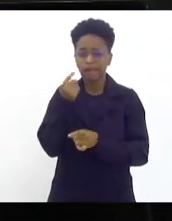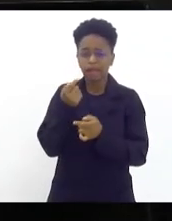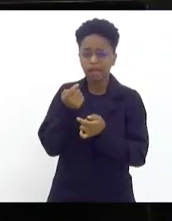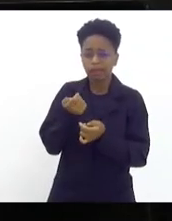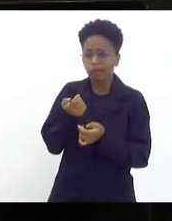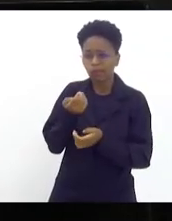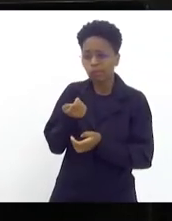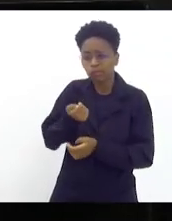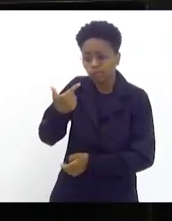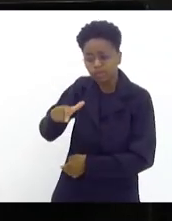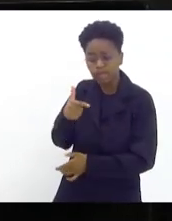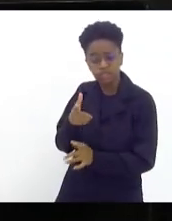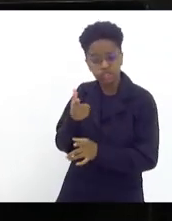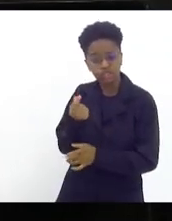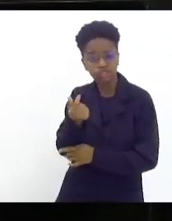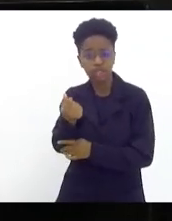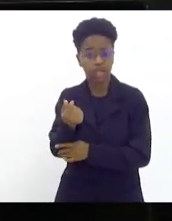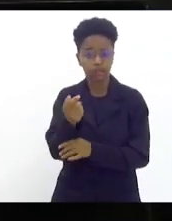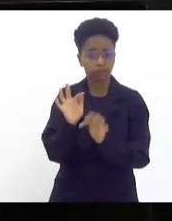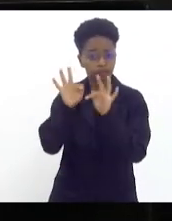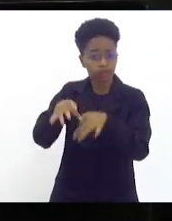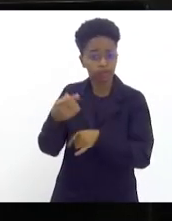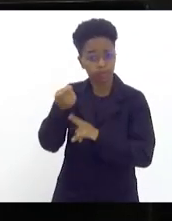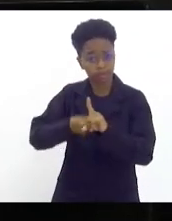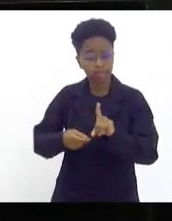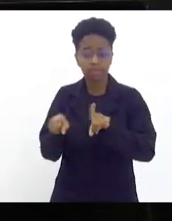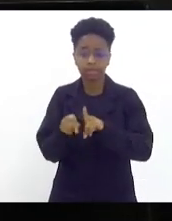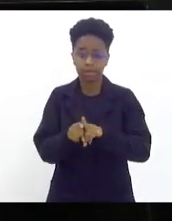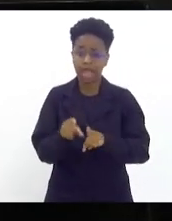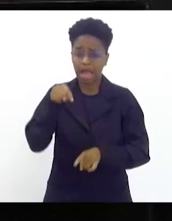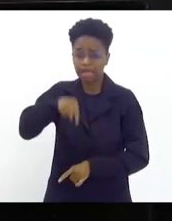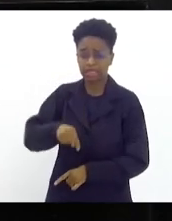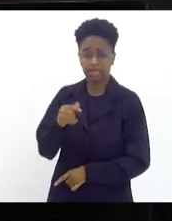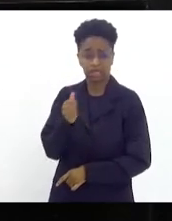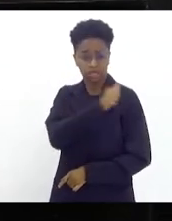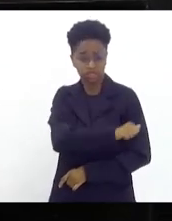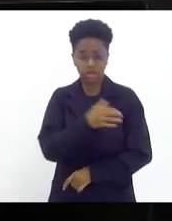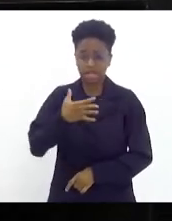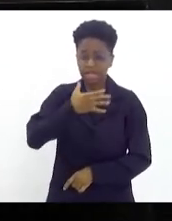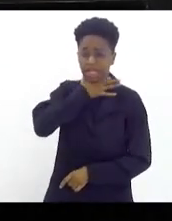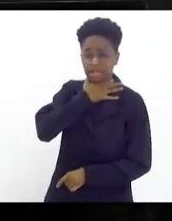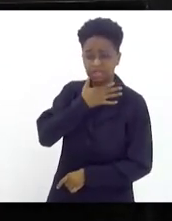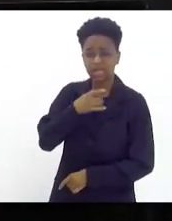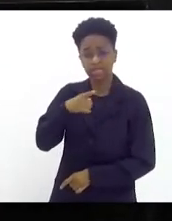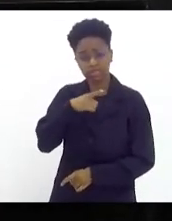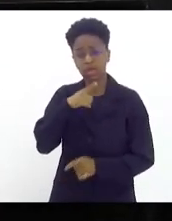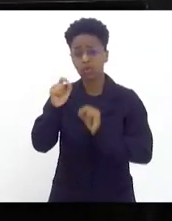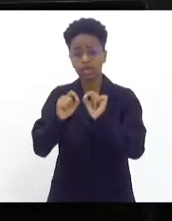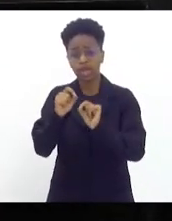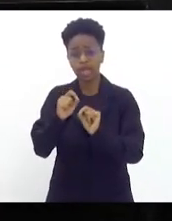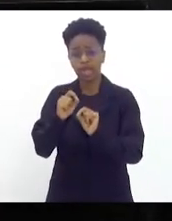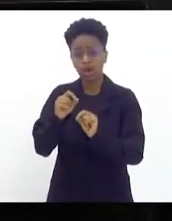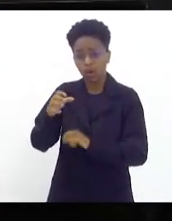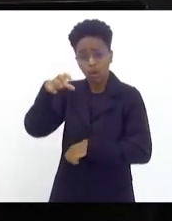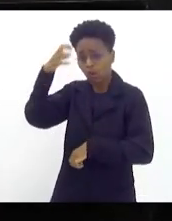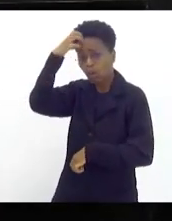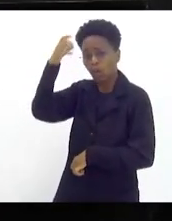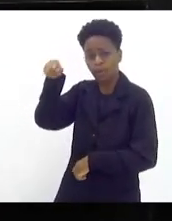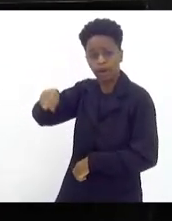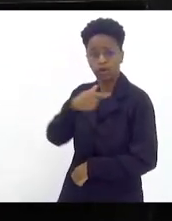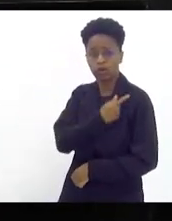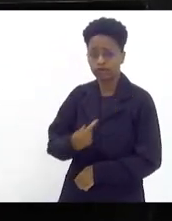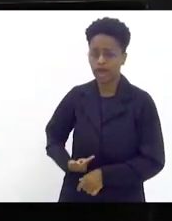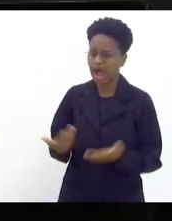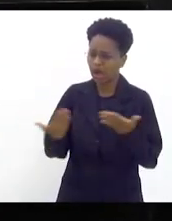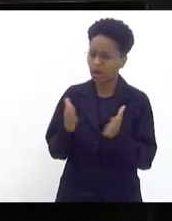para fechar o mês a crise que o Estado do Rio de Janeiro tá colocada tem as digitais do governador e agora ele